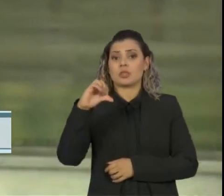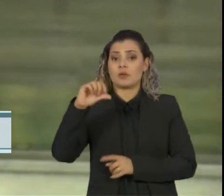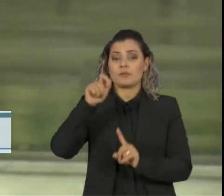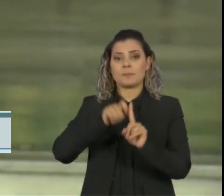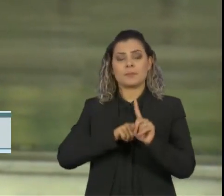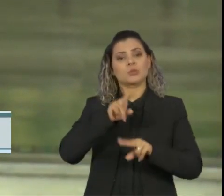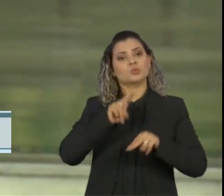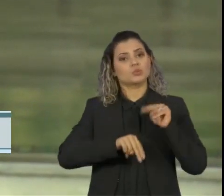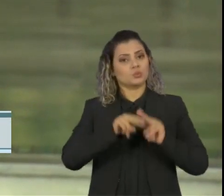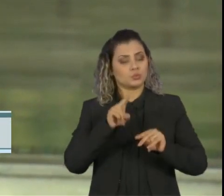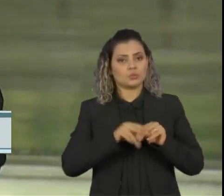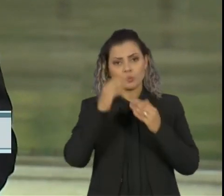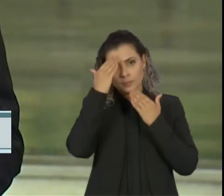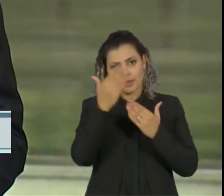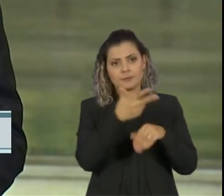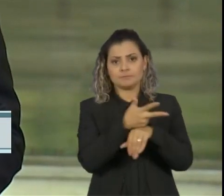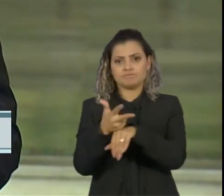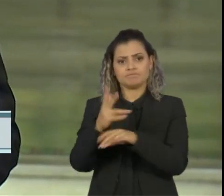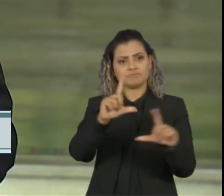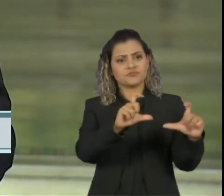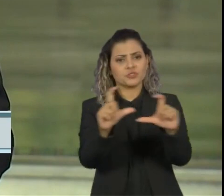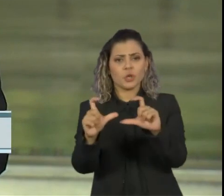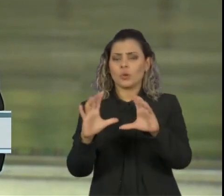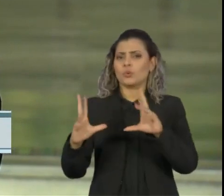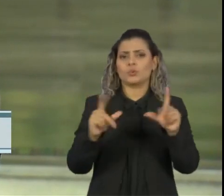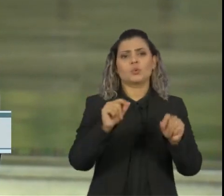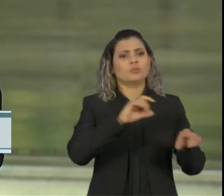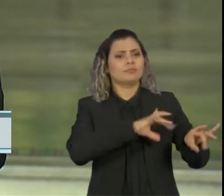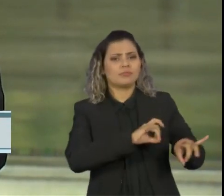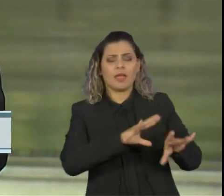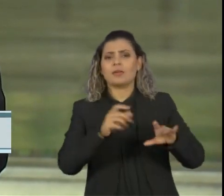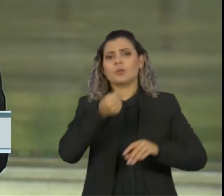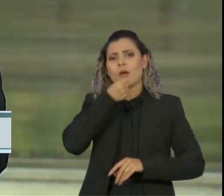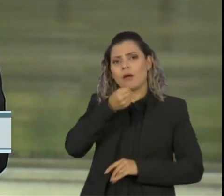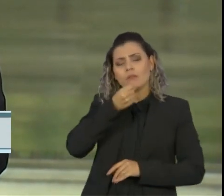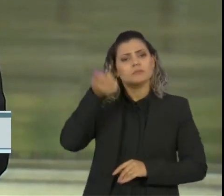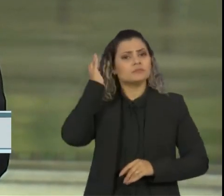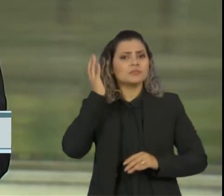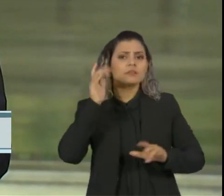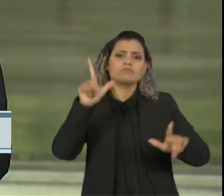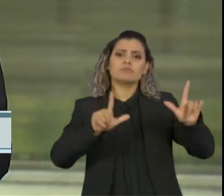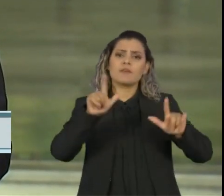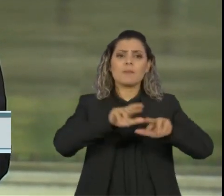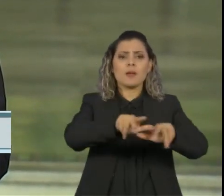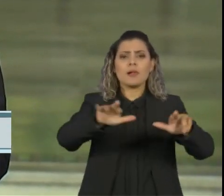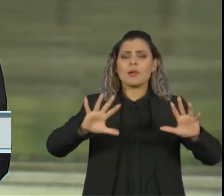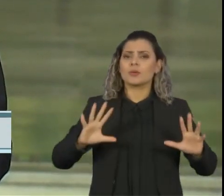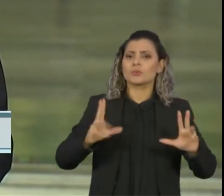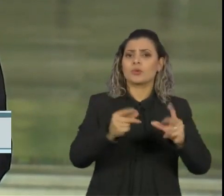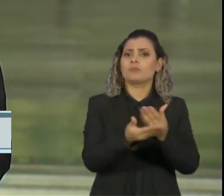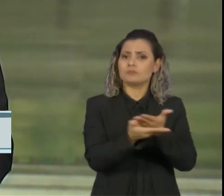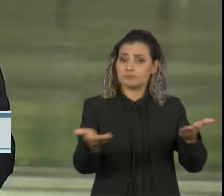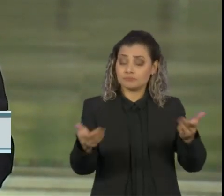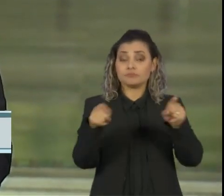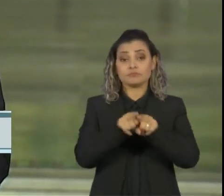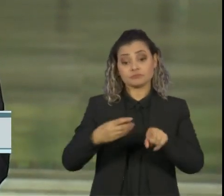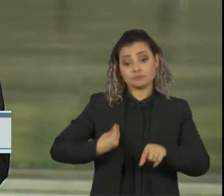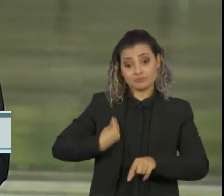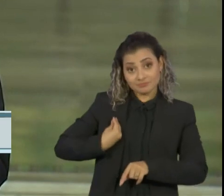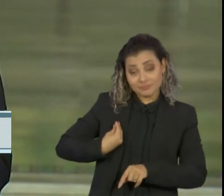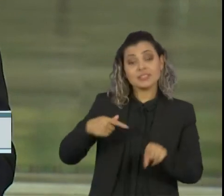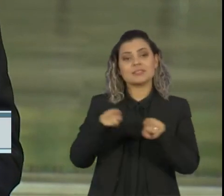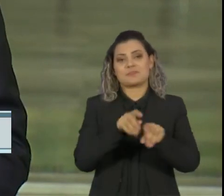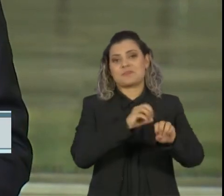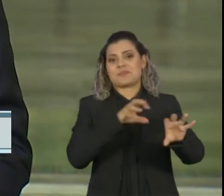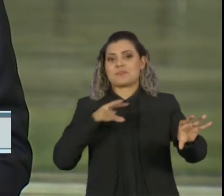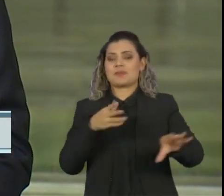Obrigado também aos cinegrafistas, fotógrafos, técnicos dos veículos de comunicação que aqui vieram e os que estão